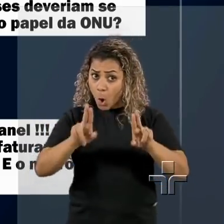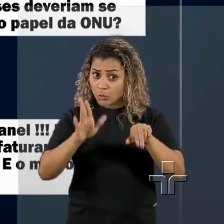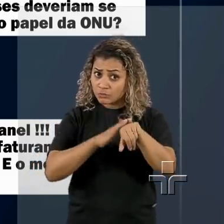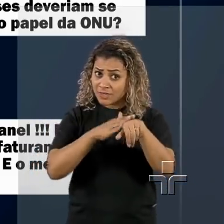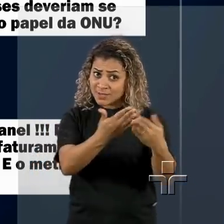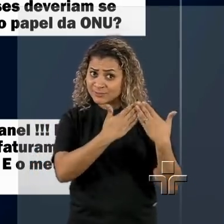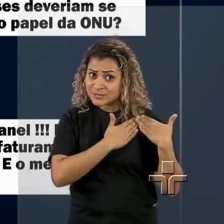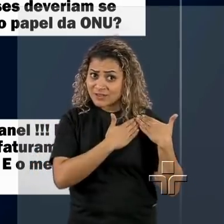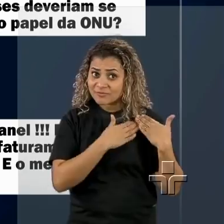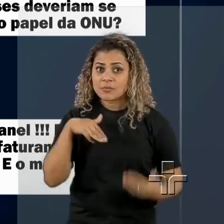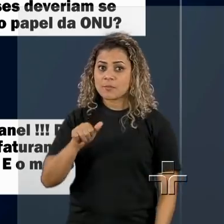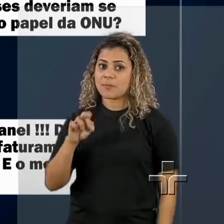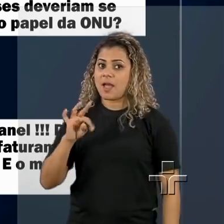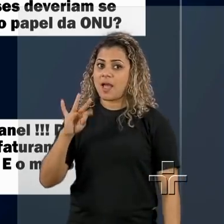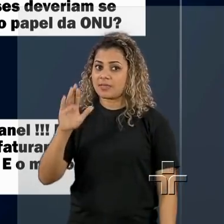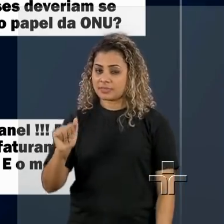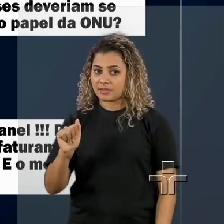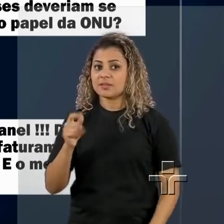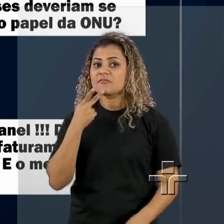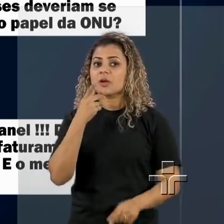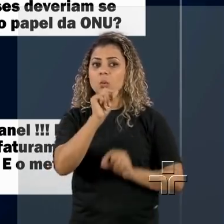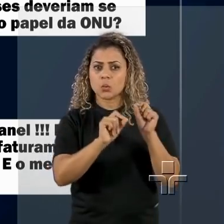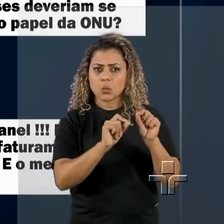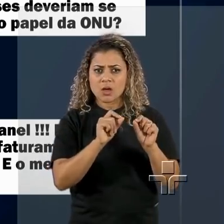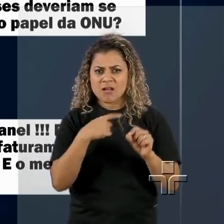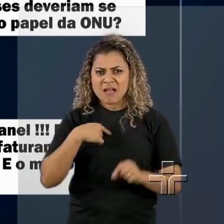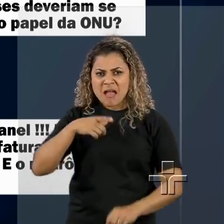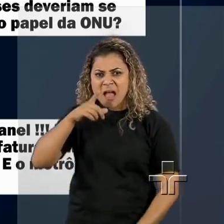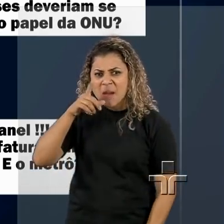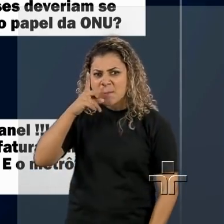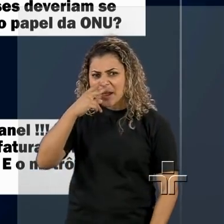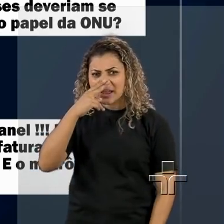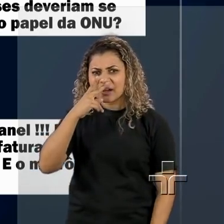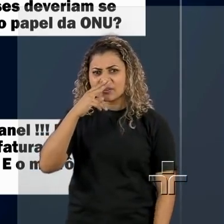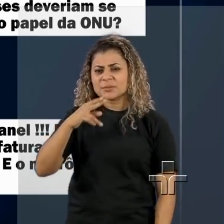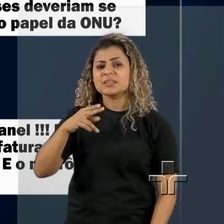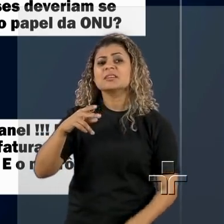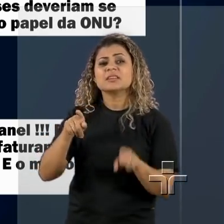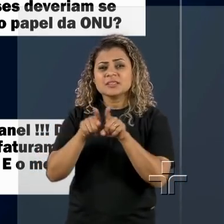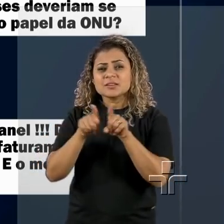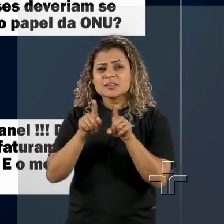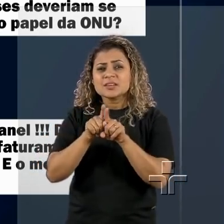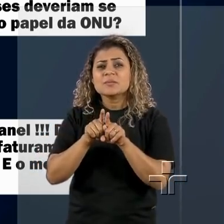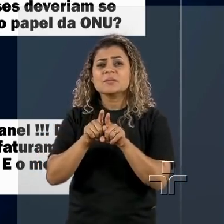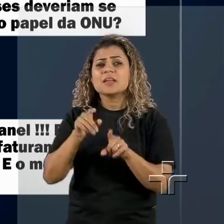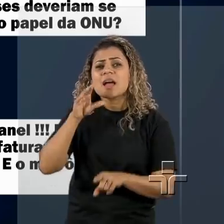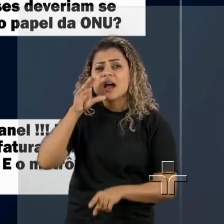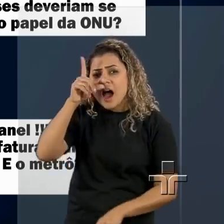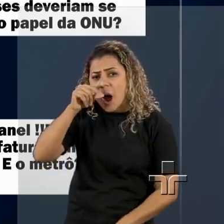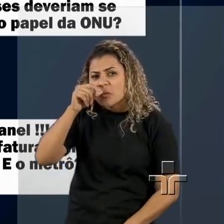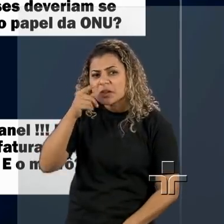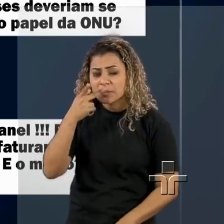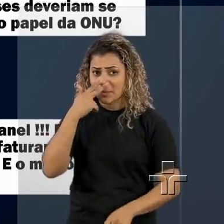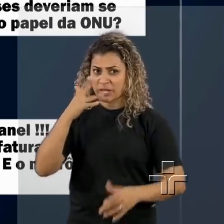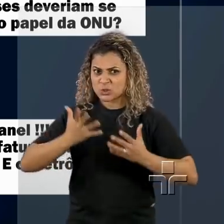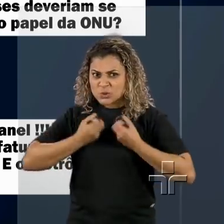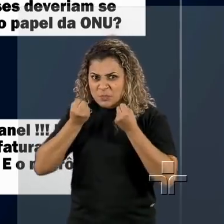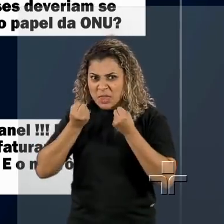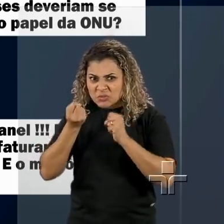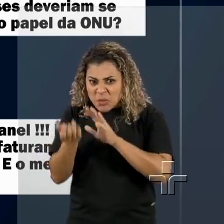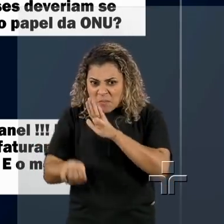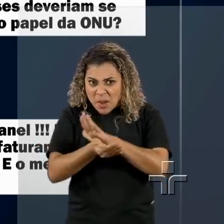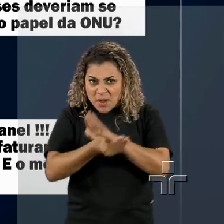veja a seguir, a nossa repórter na Rússia encontra um sebo com obras brasileiras. E ainda o Supremo libera as sátiras